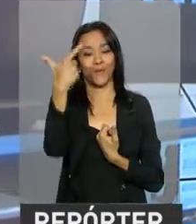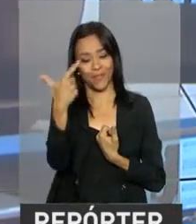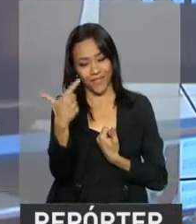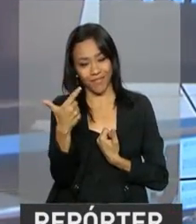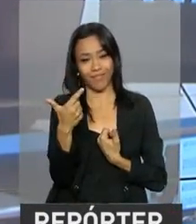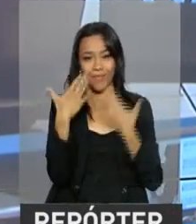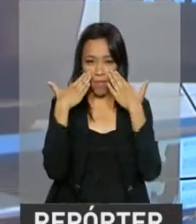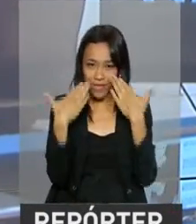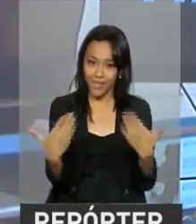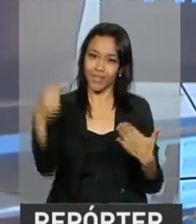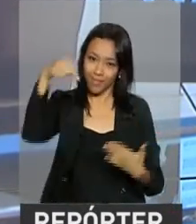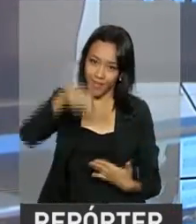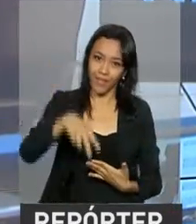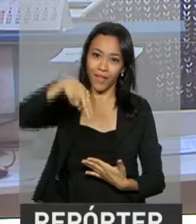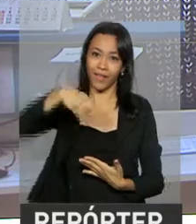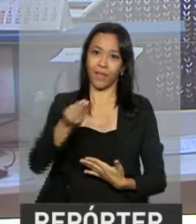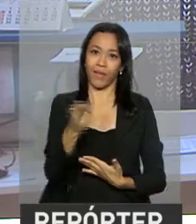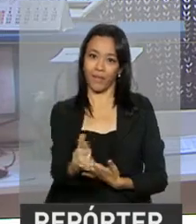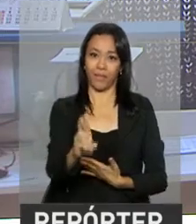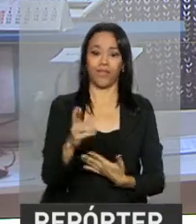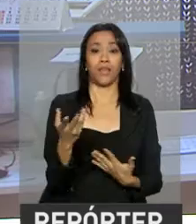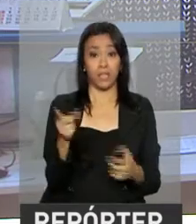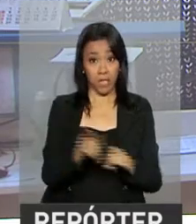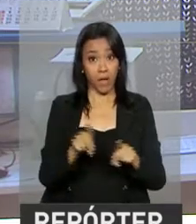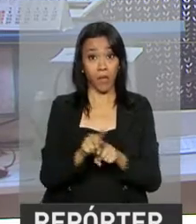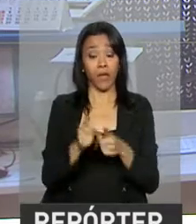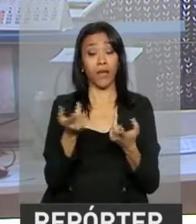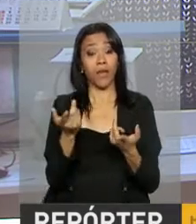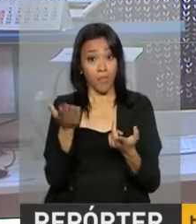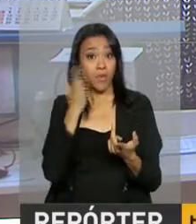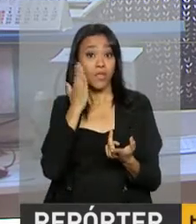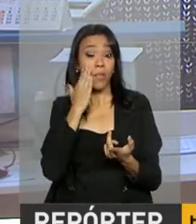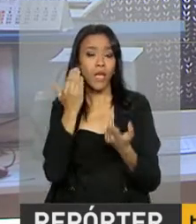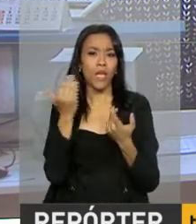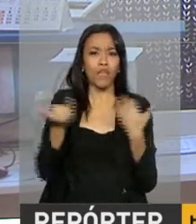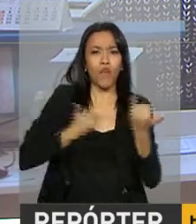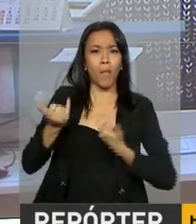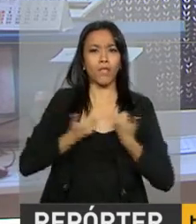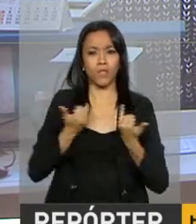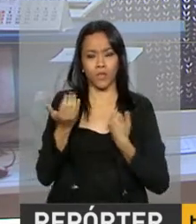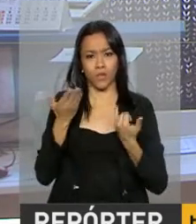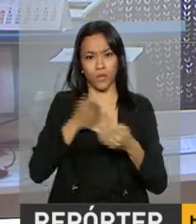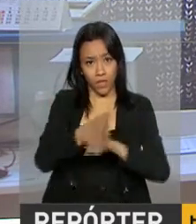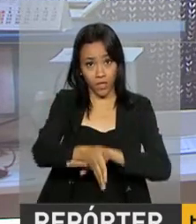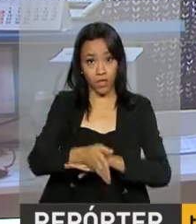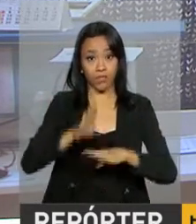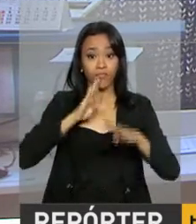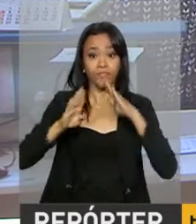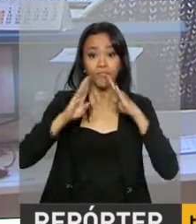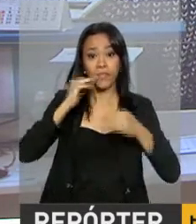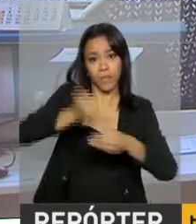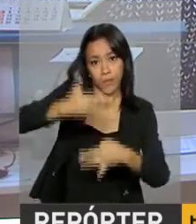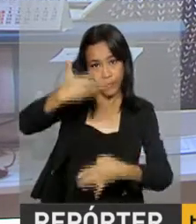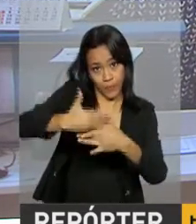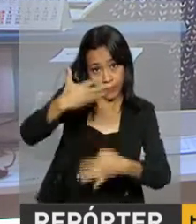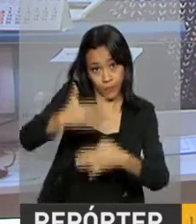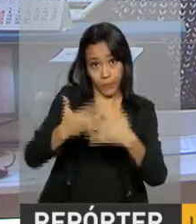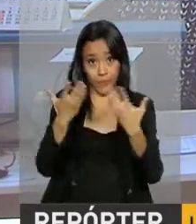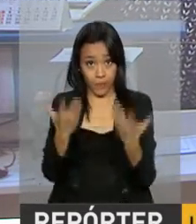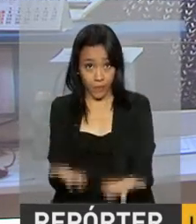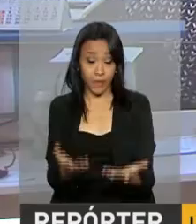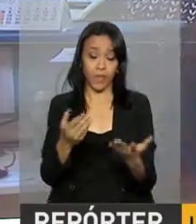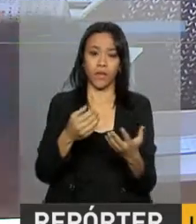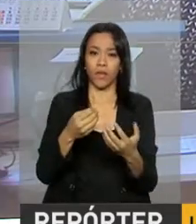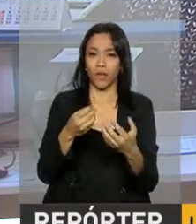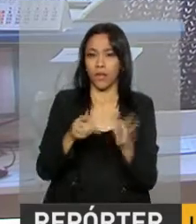do repórter nbr acompanhe também as notícias do governo federal em nossas páginas das mídias sociais youtube